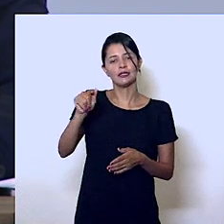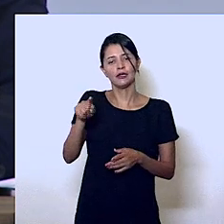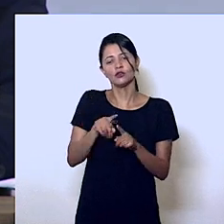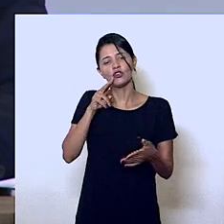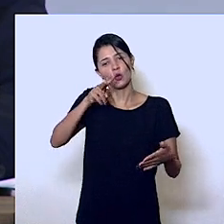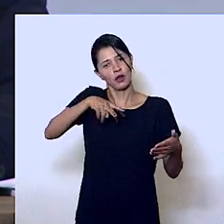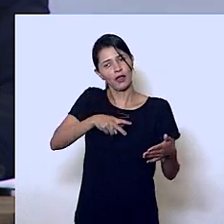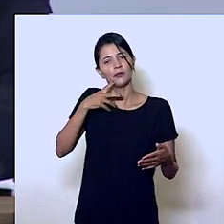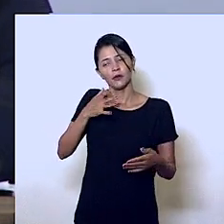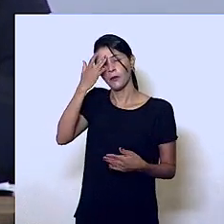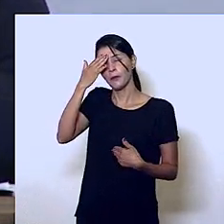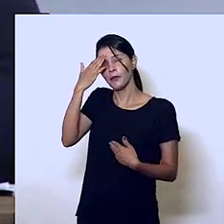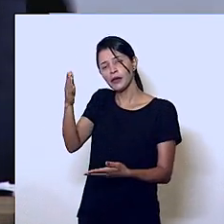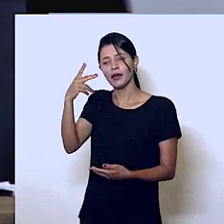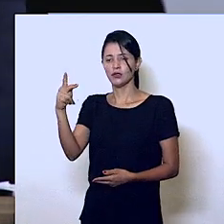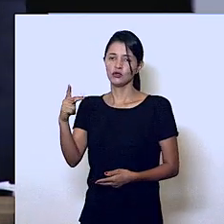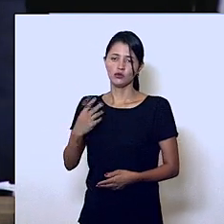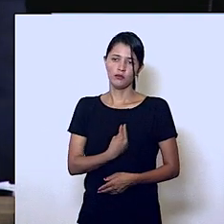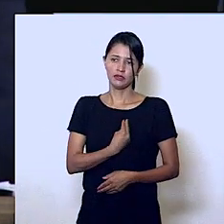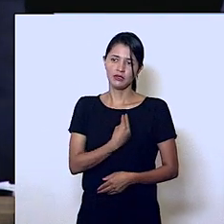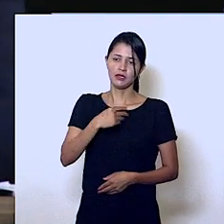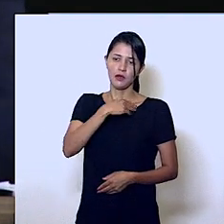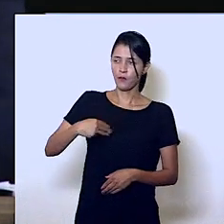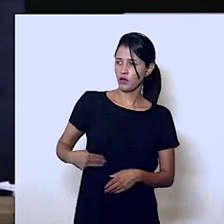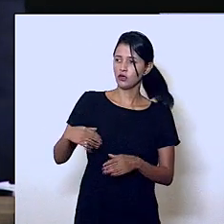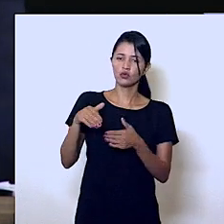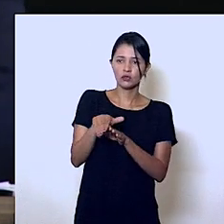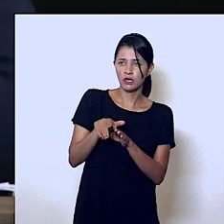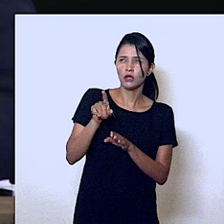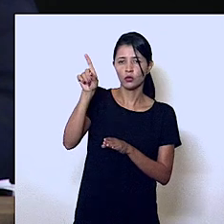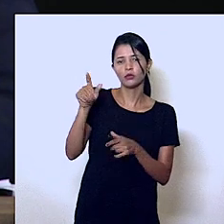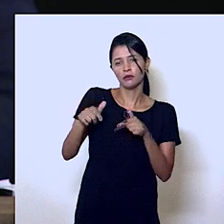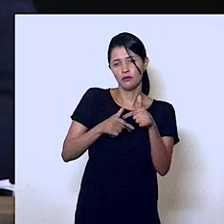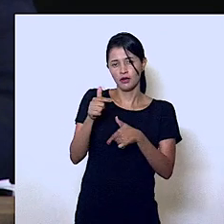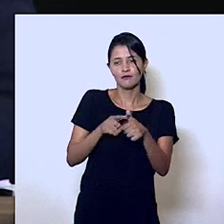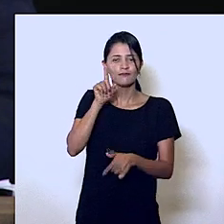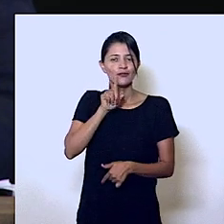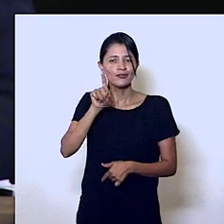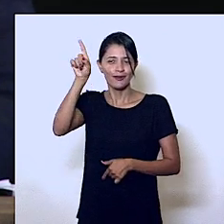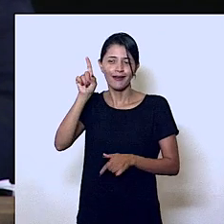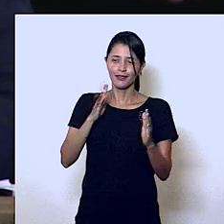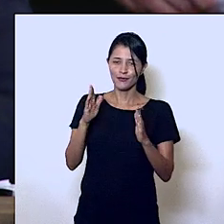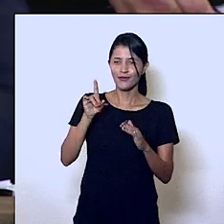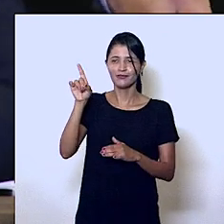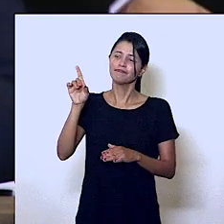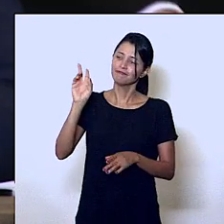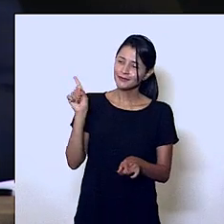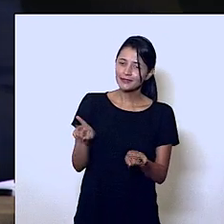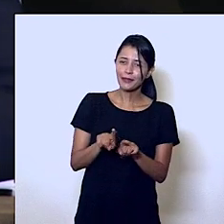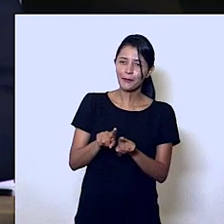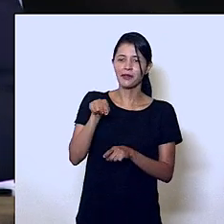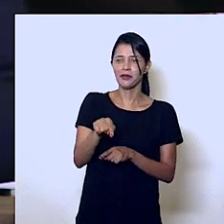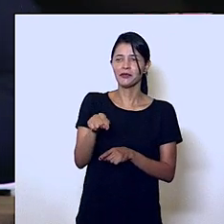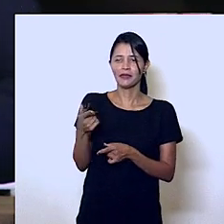aqui. Ele que foi o ministro conselheiro da Embaixada em Washington naquela ocasião e que também fez parte dessa construção que é